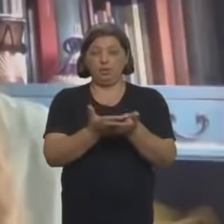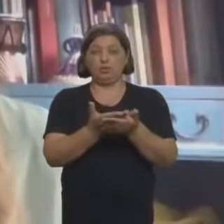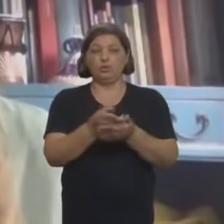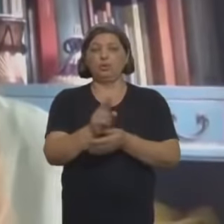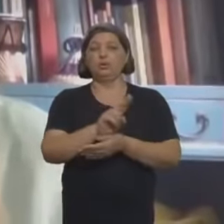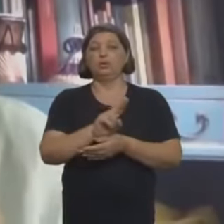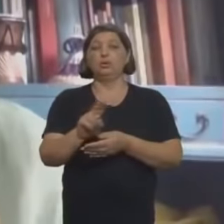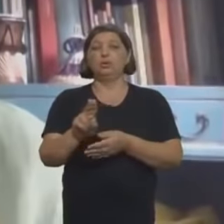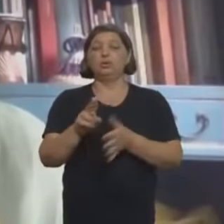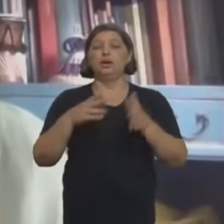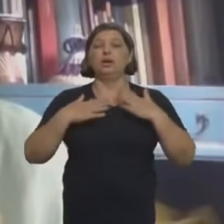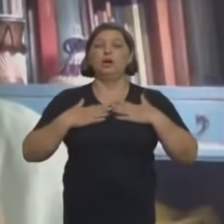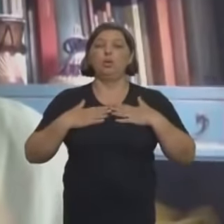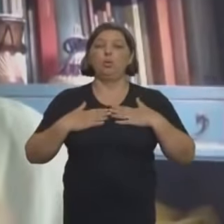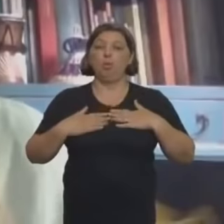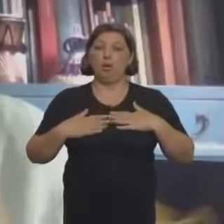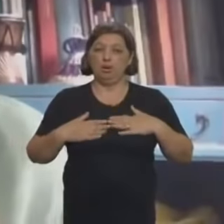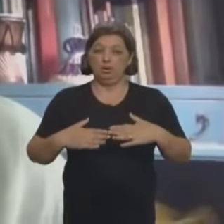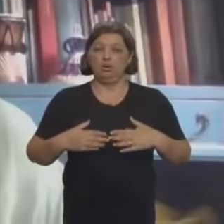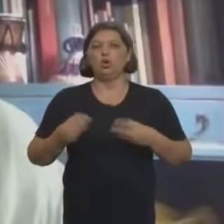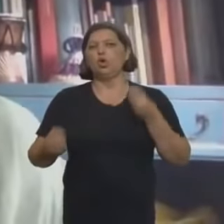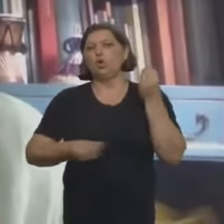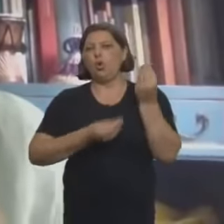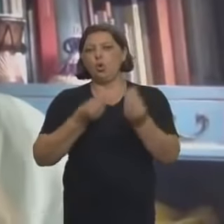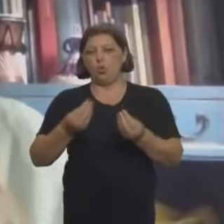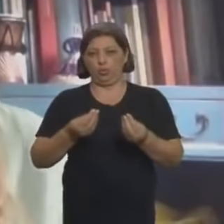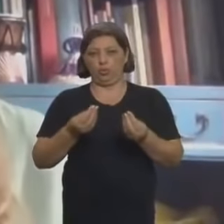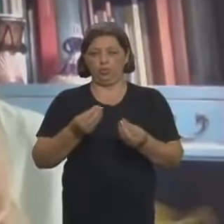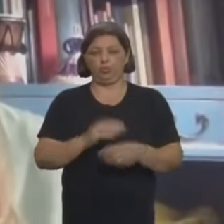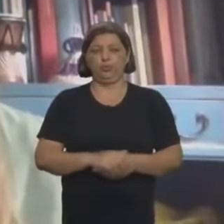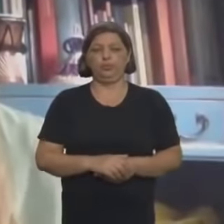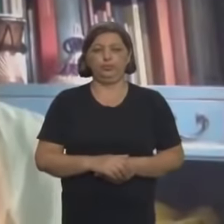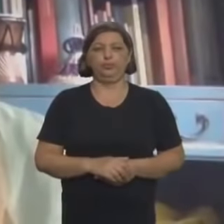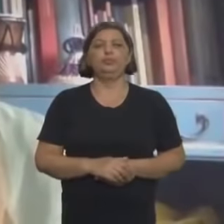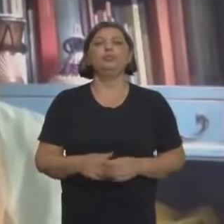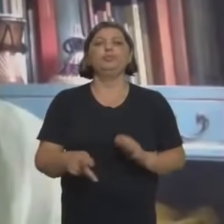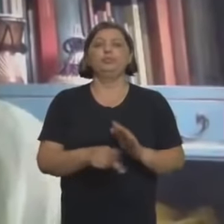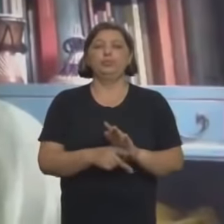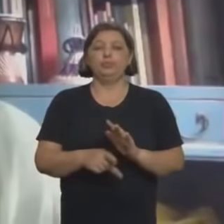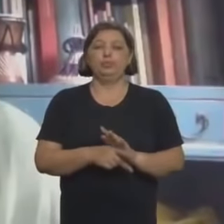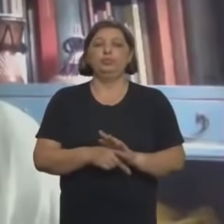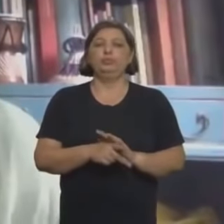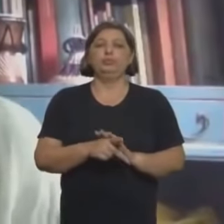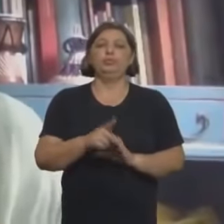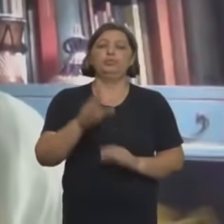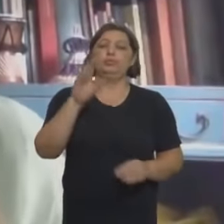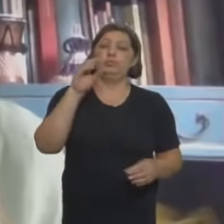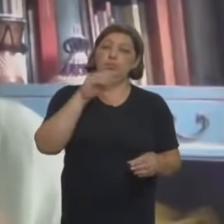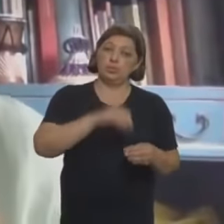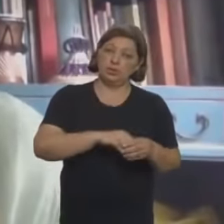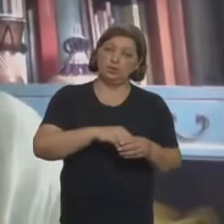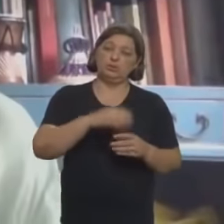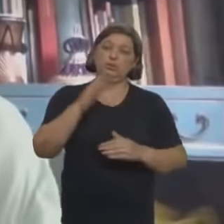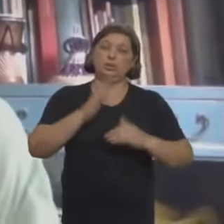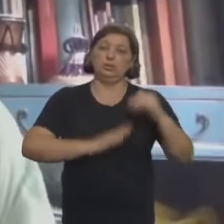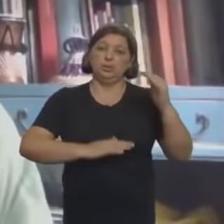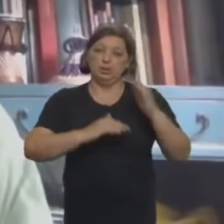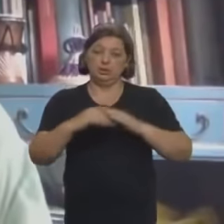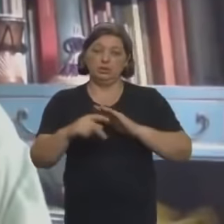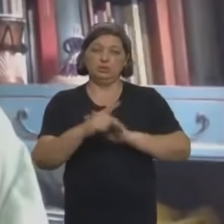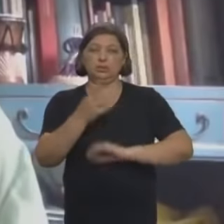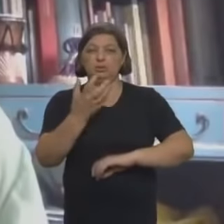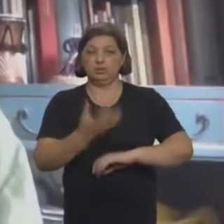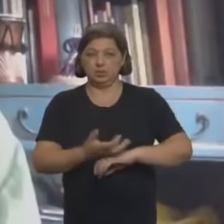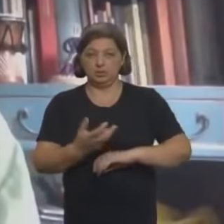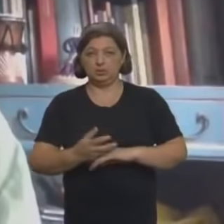chama Se Acalmar. Como se acalmar? Então, é dentro da unidade, lidando com as emoções, que vai depois para a aula